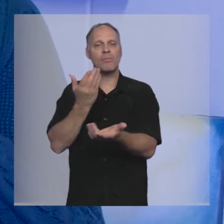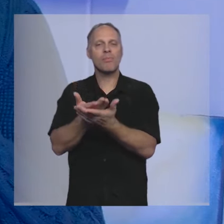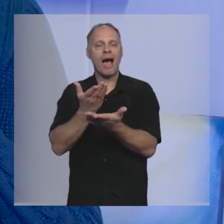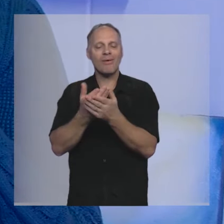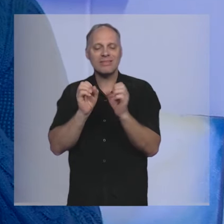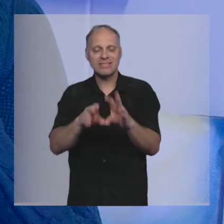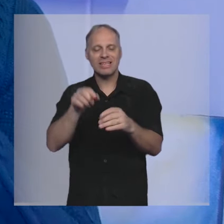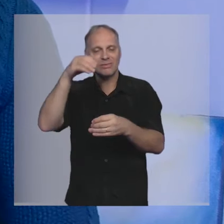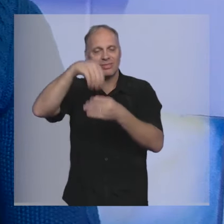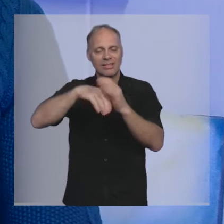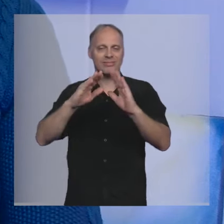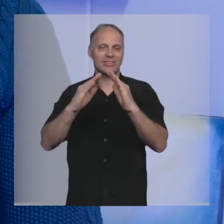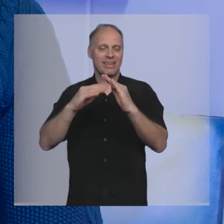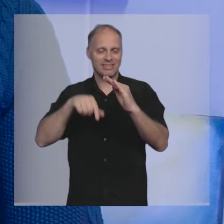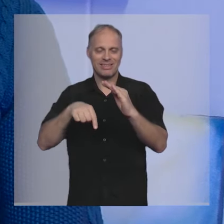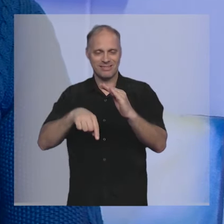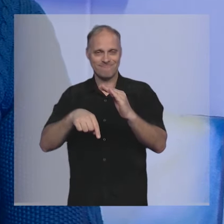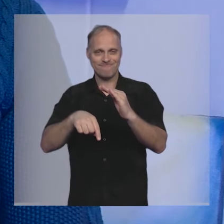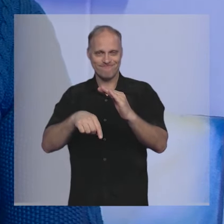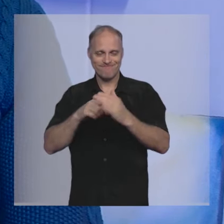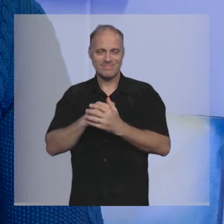pediram. E